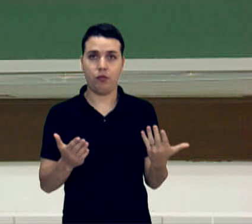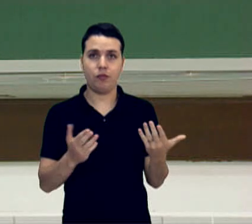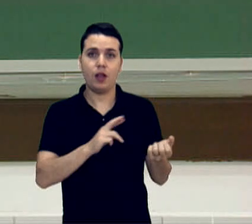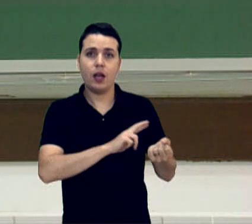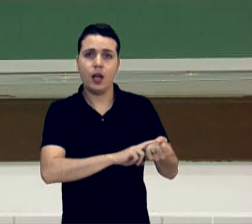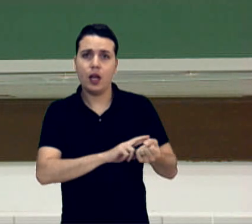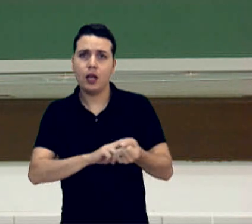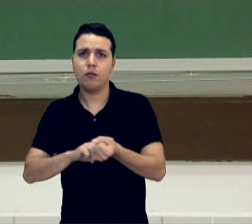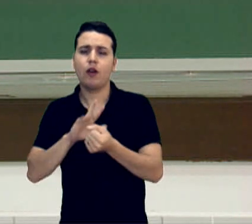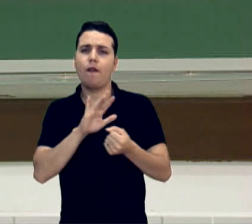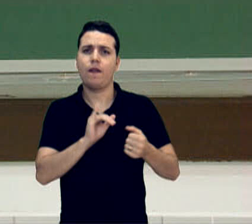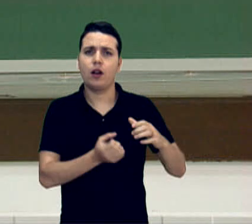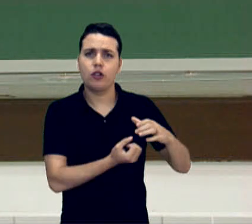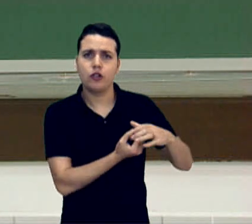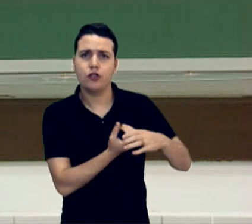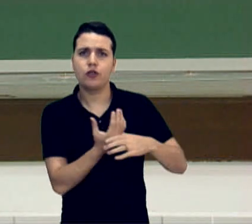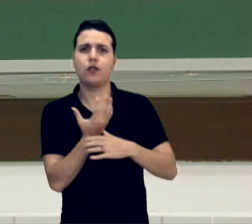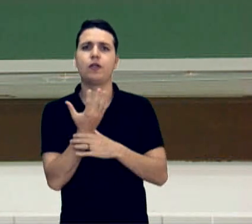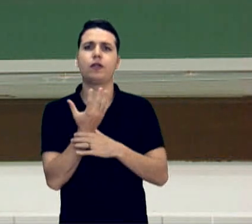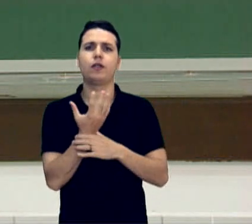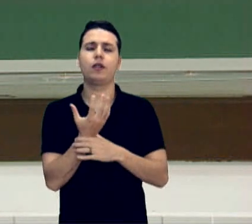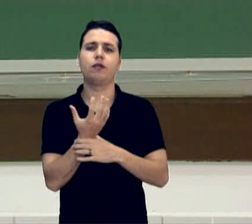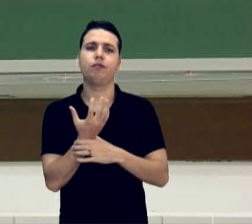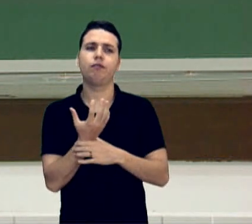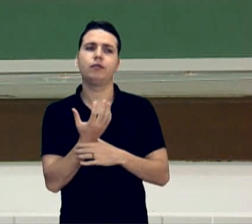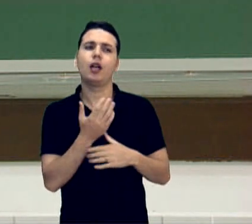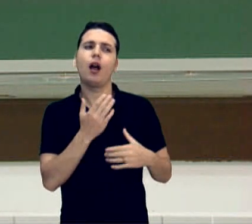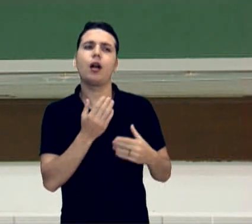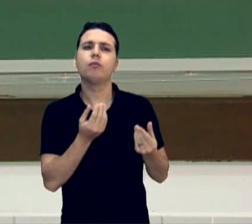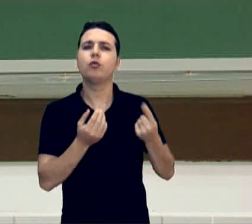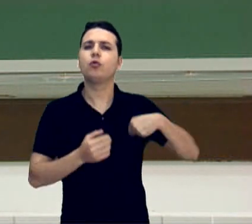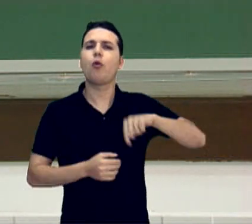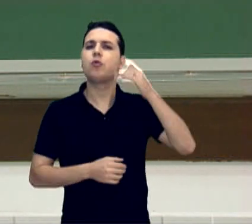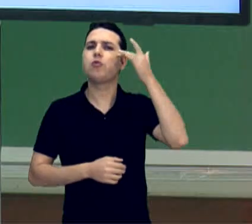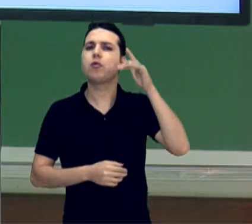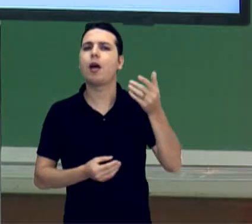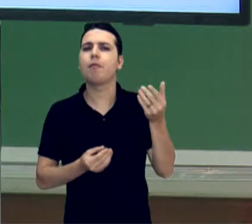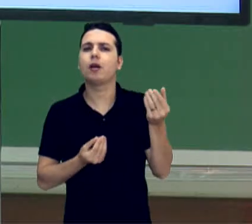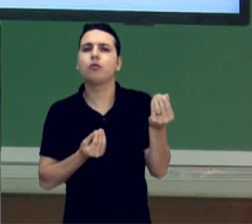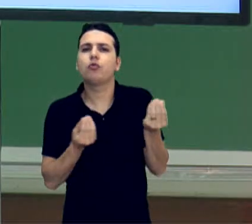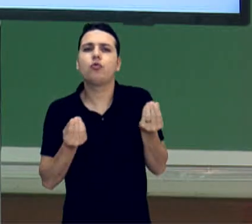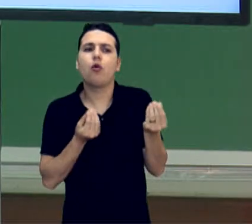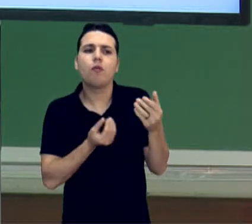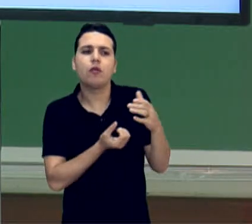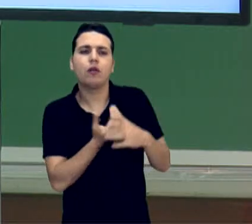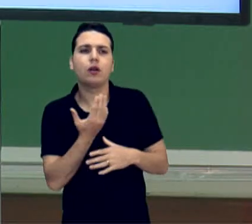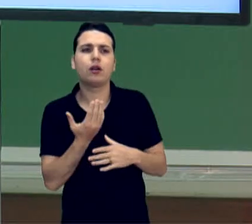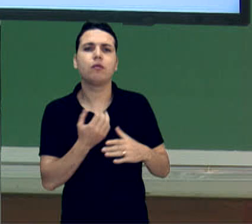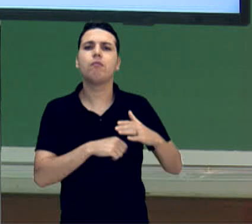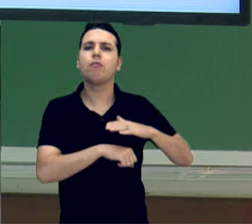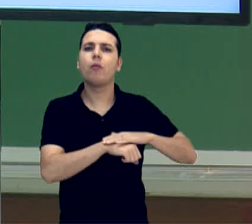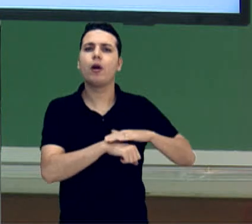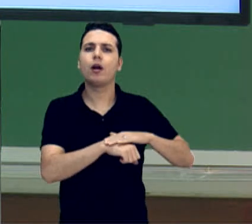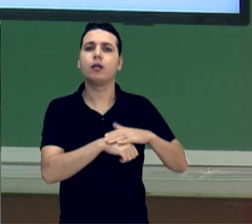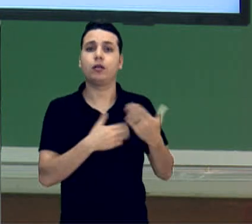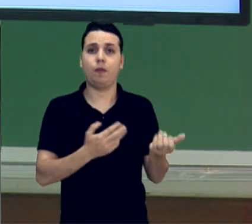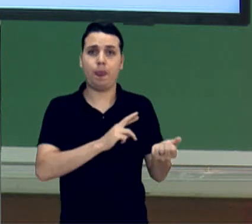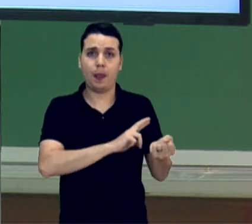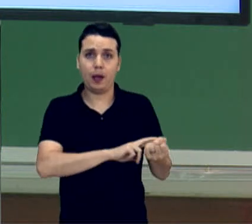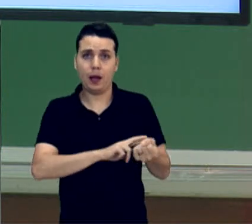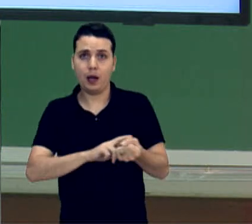ritmos vão surgindo, a gente às vezes não percebe, né, como que acontece, em que momento, né? Mas é assim, um ritmo vai